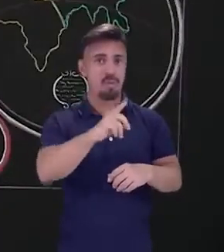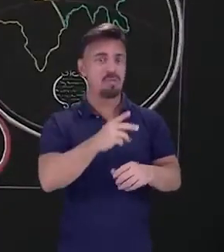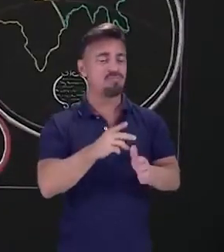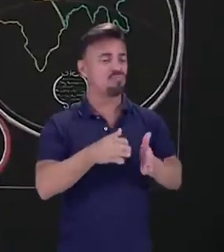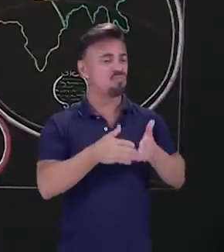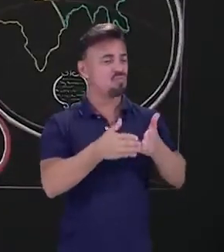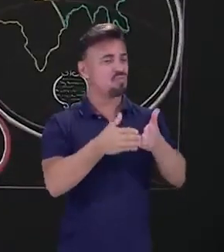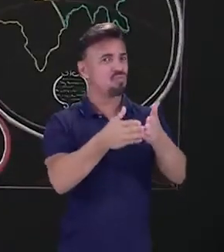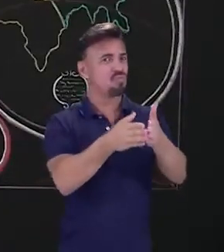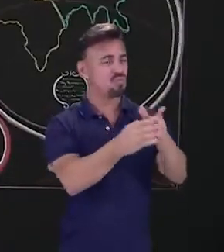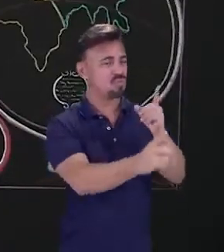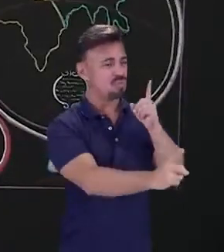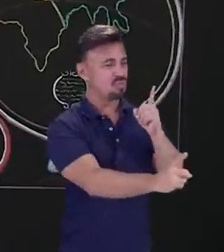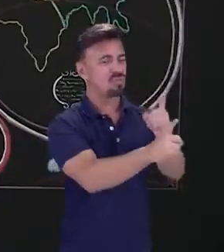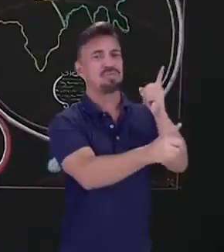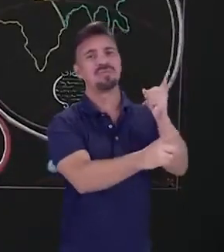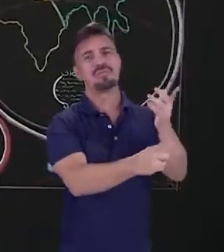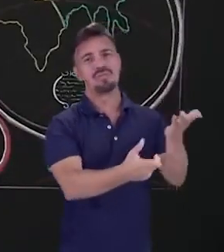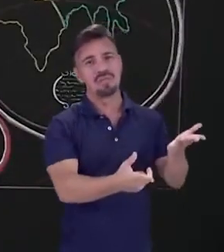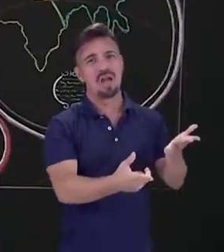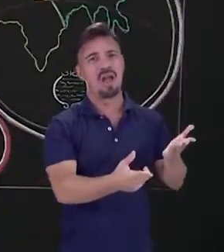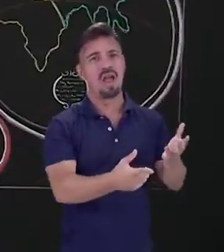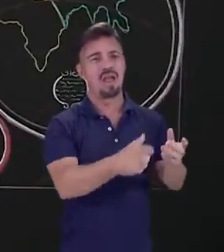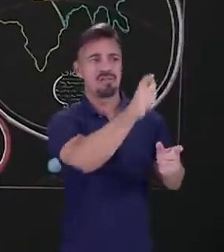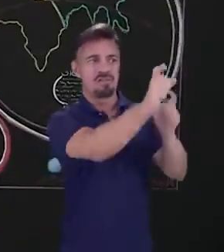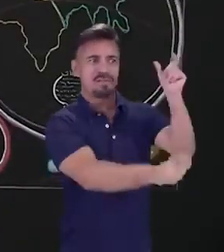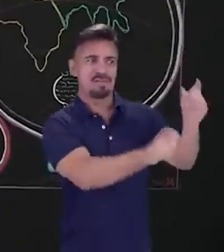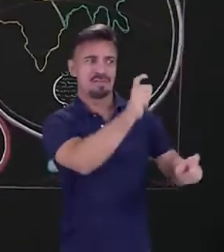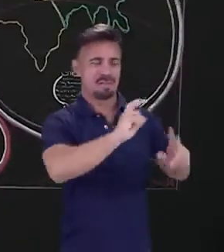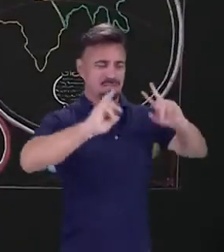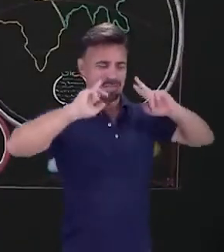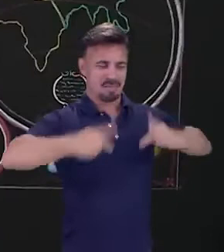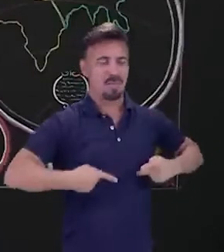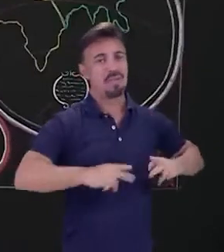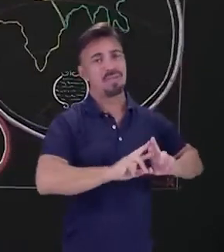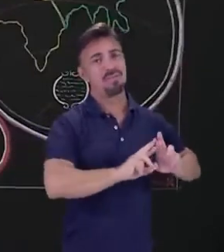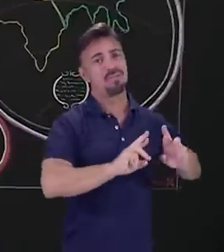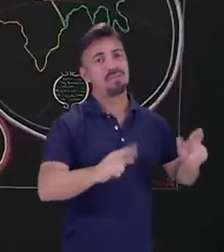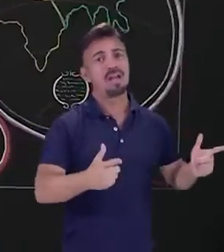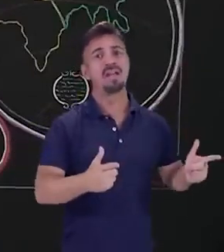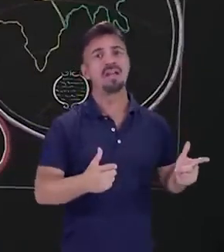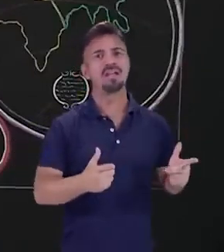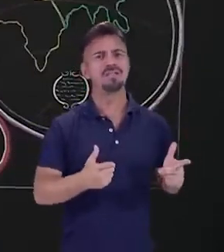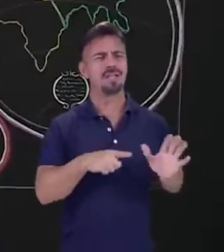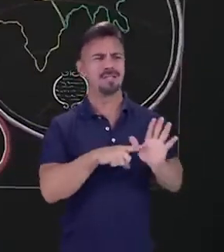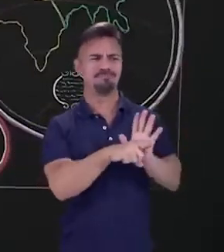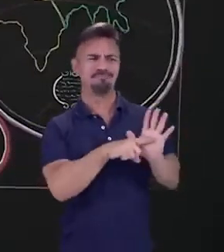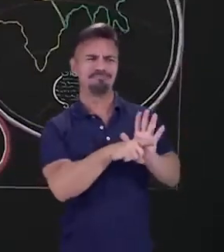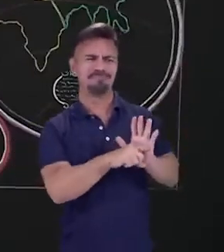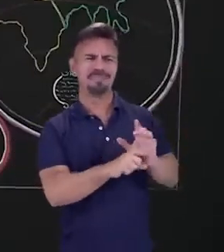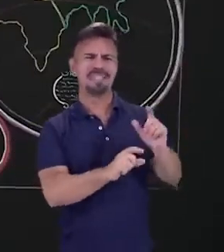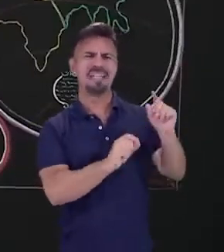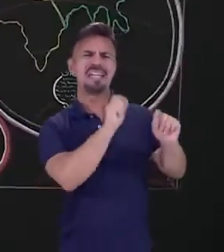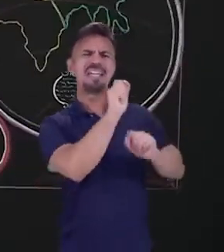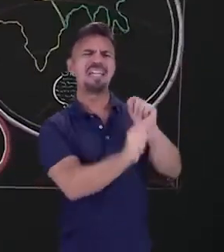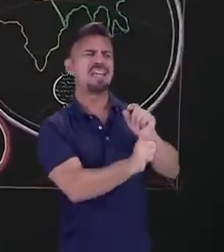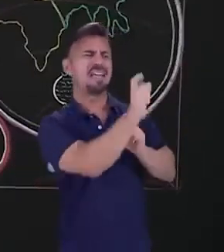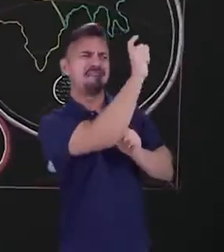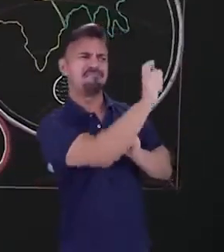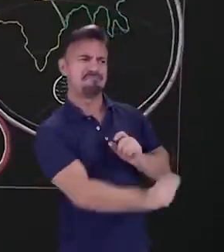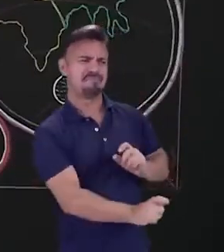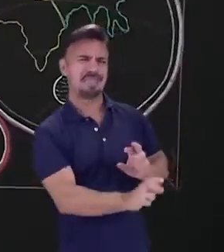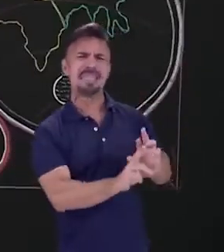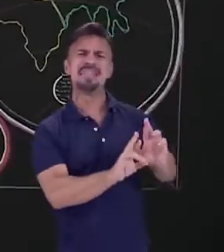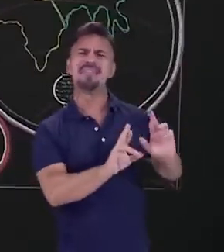encontro entre tipos humanos diferentes, trouxe essa questão do outro, esse questionamento de que é esse ser que é diferente